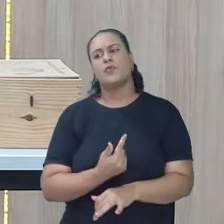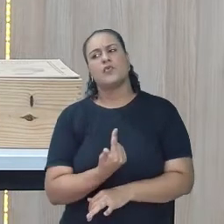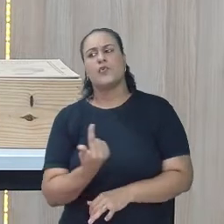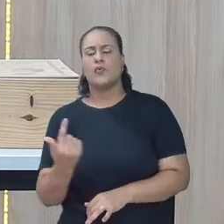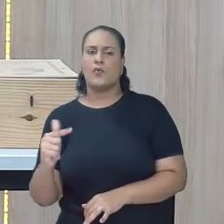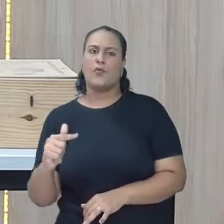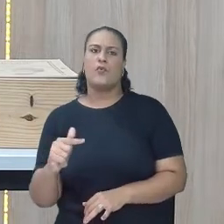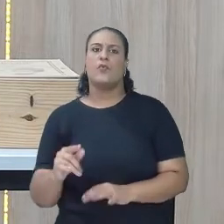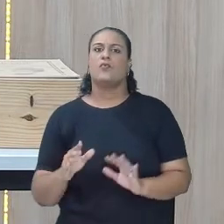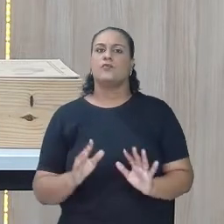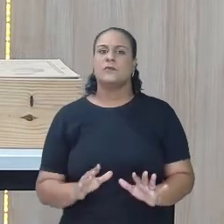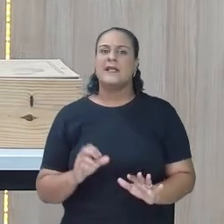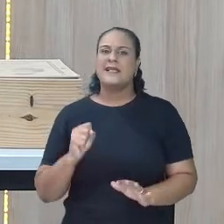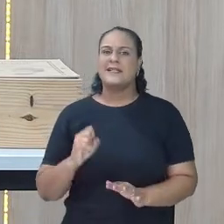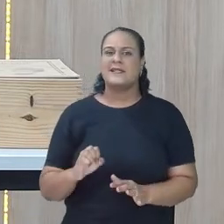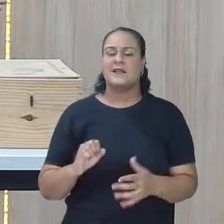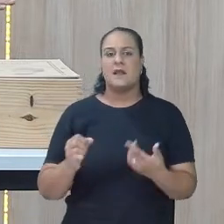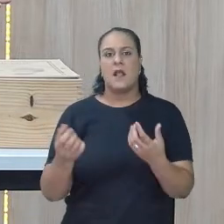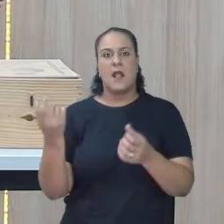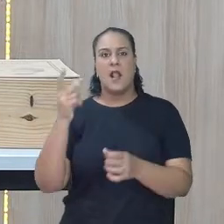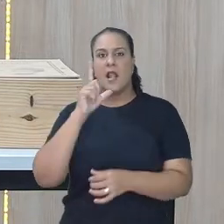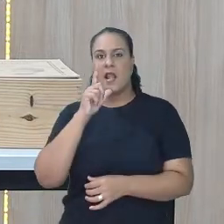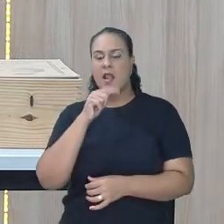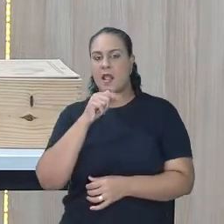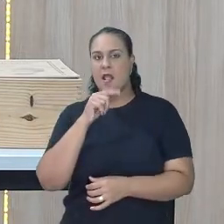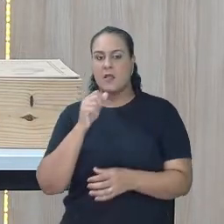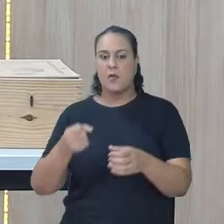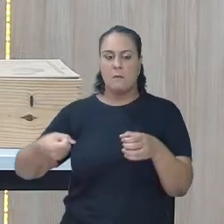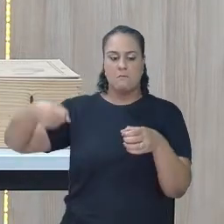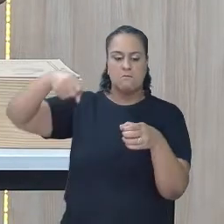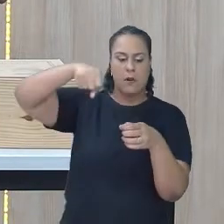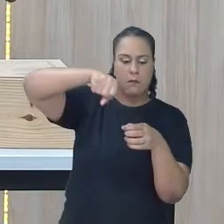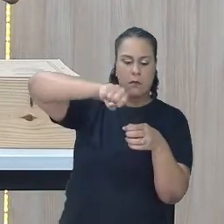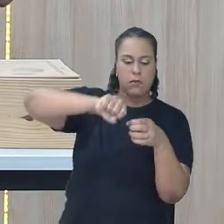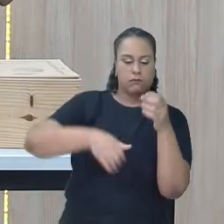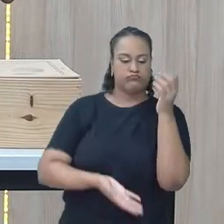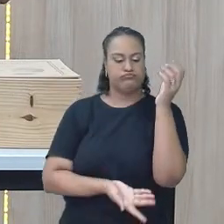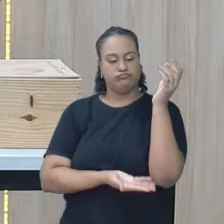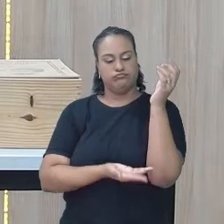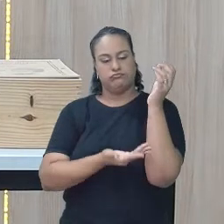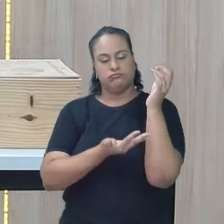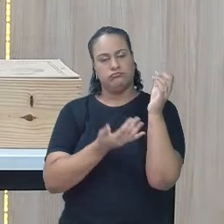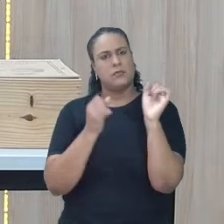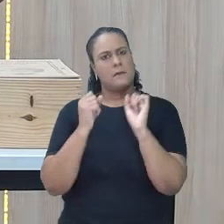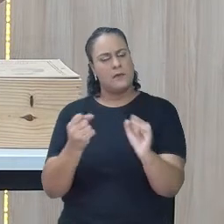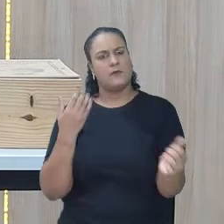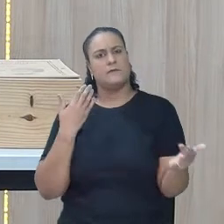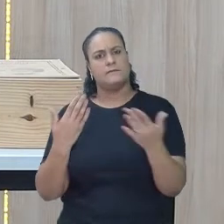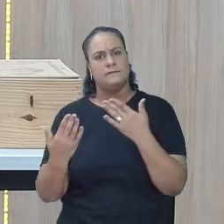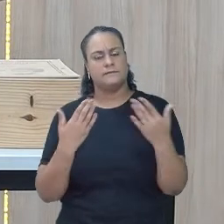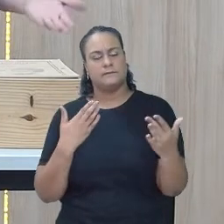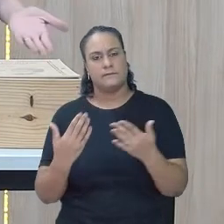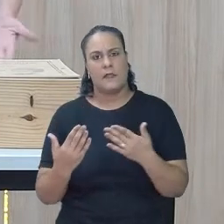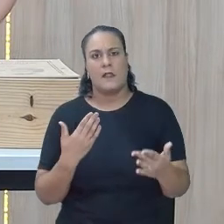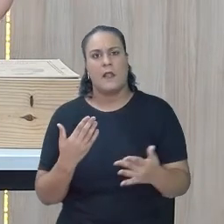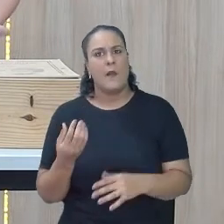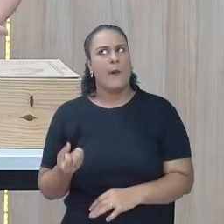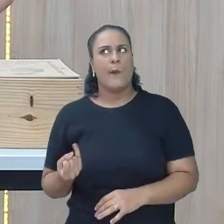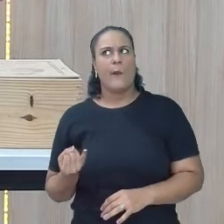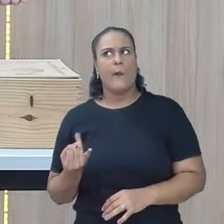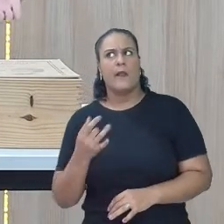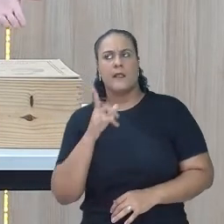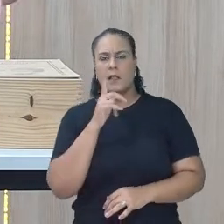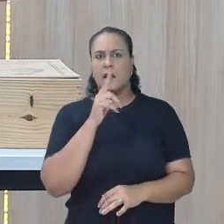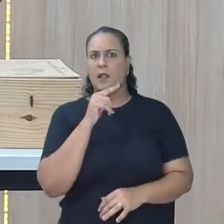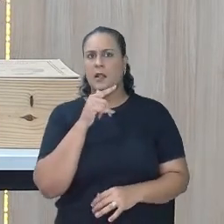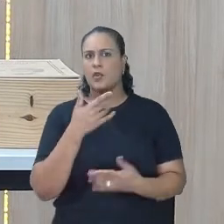gente colocar algum líquido dentro, a água se adequa. Mas a gente pode fazer algumas comparações do quanto de água cabe ali, né? Na